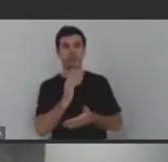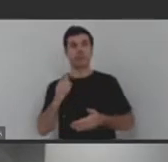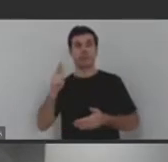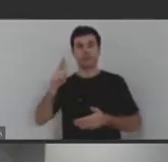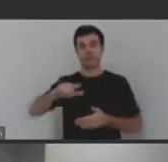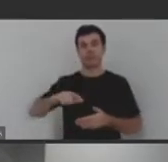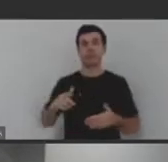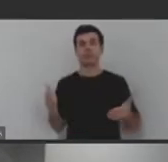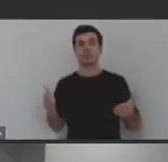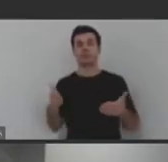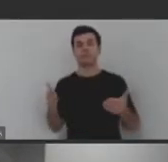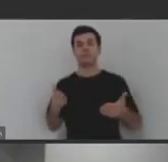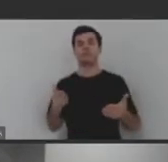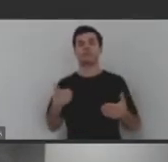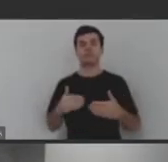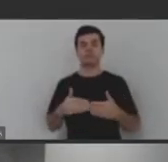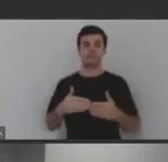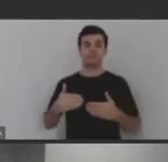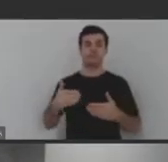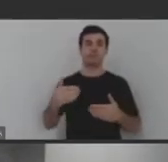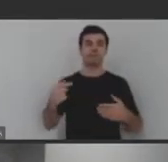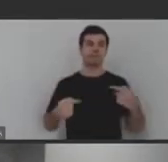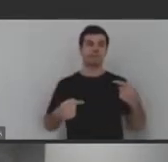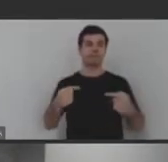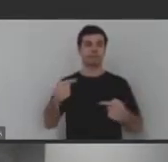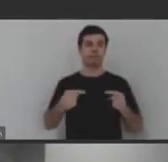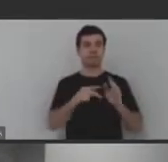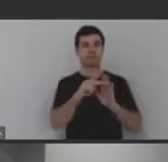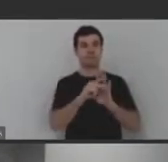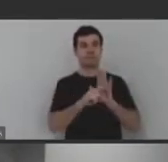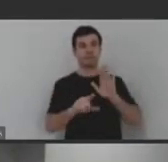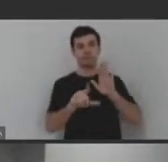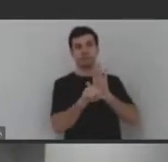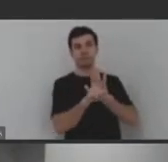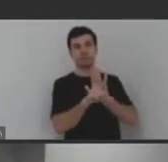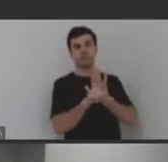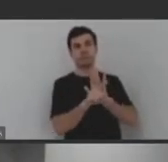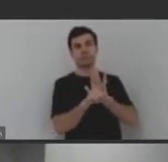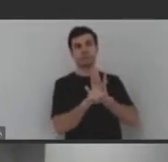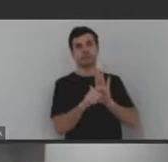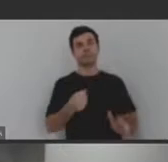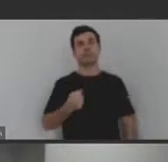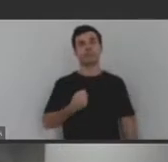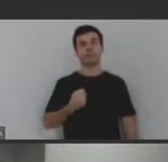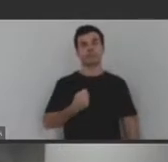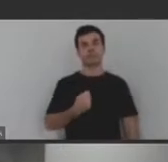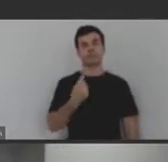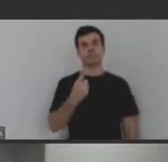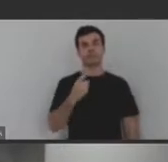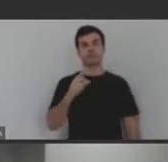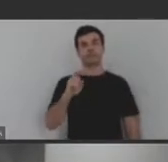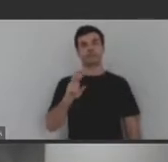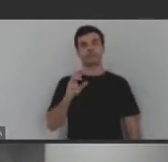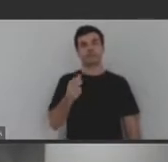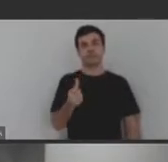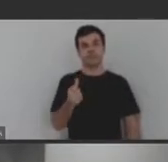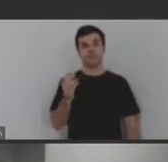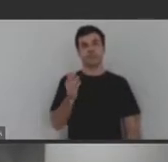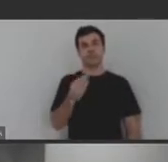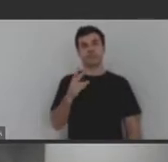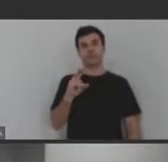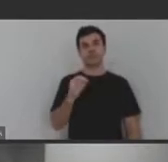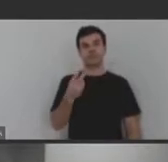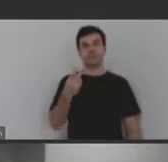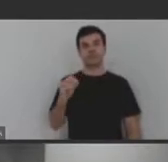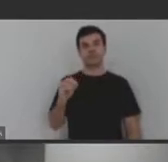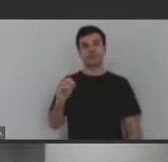momento em discussão o projeto de lei de número 156 de 2020, de autoria do